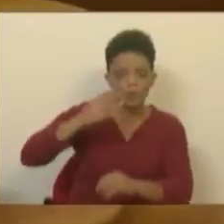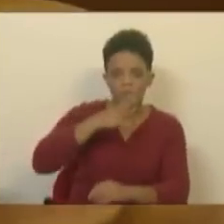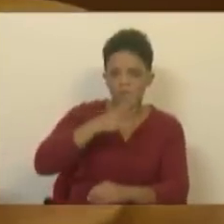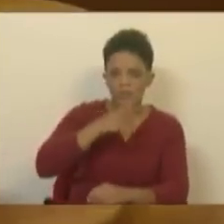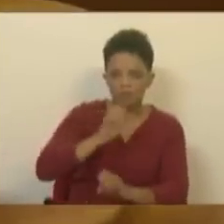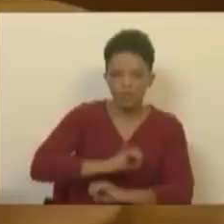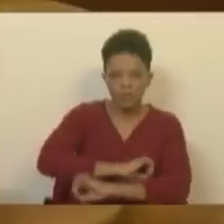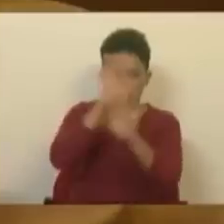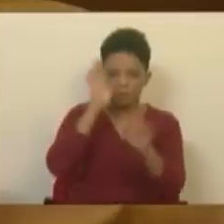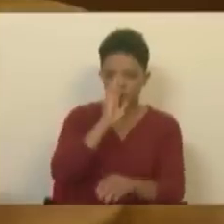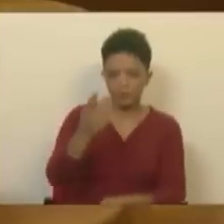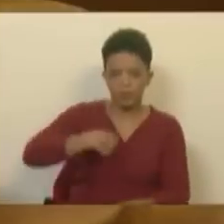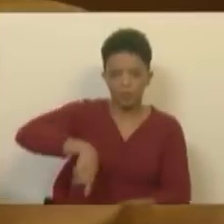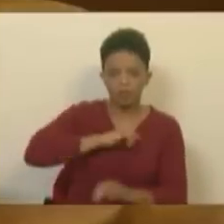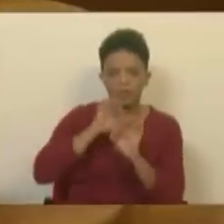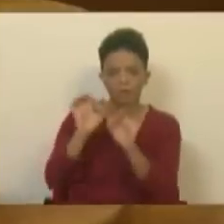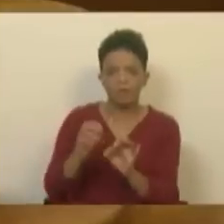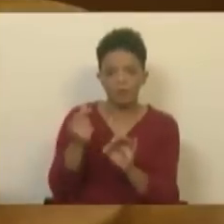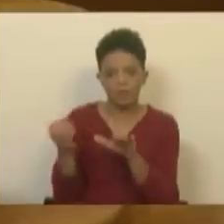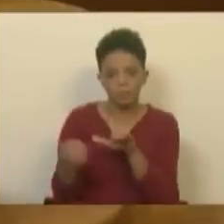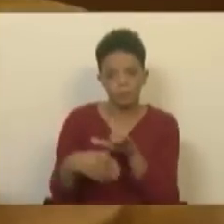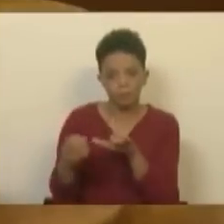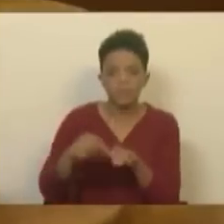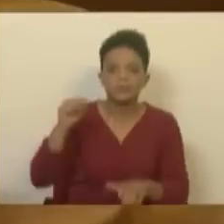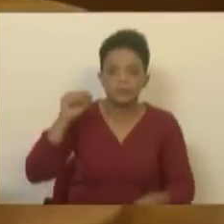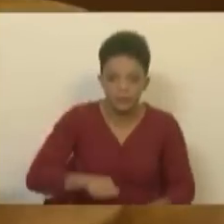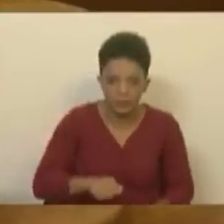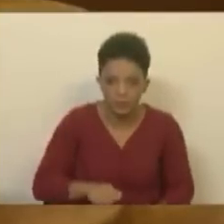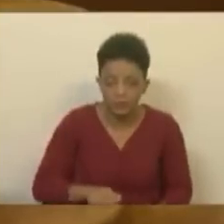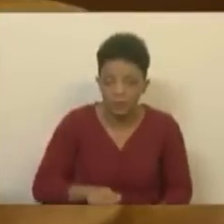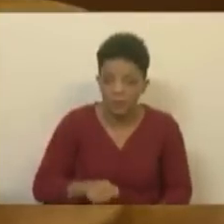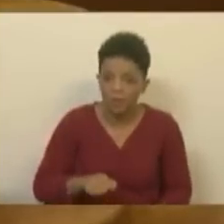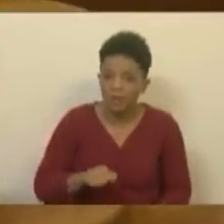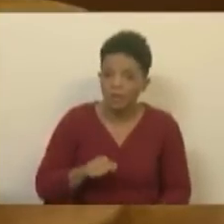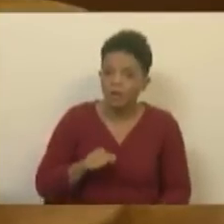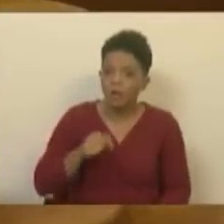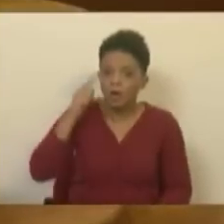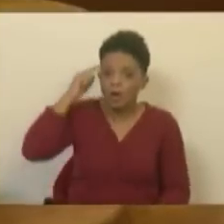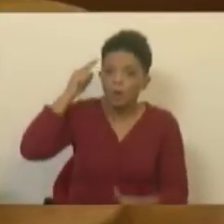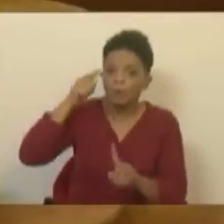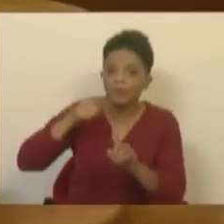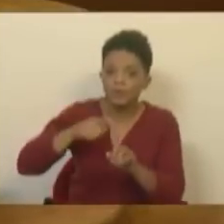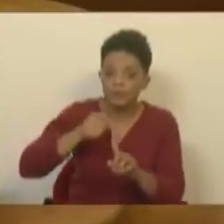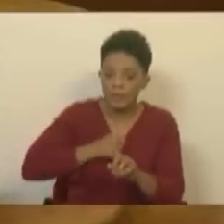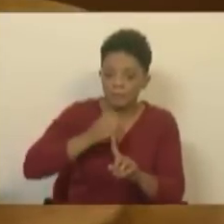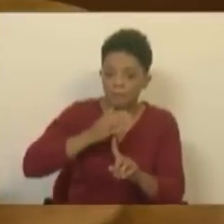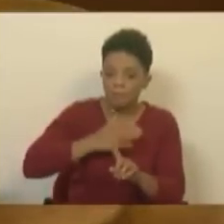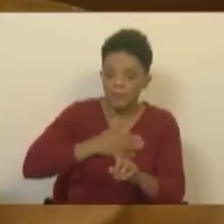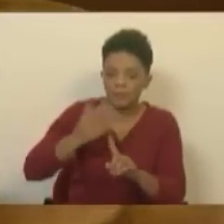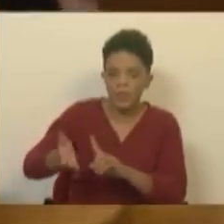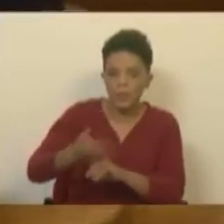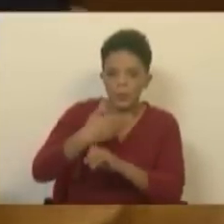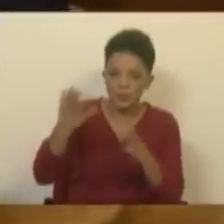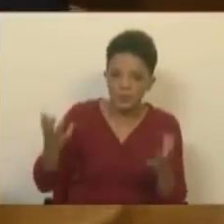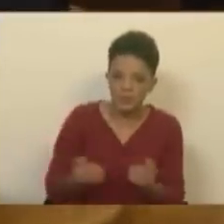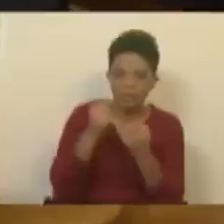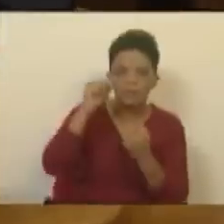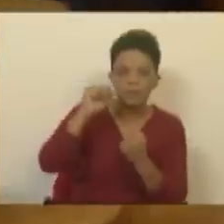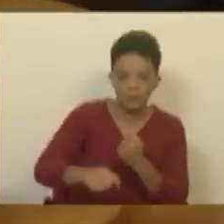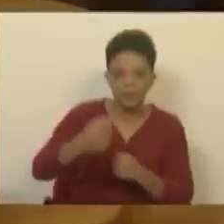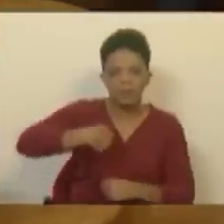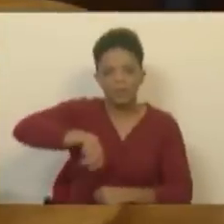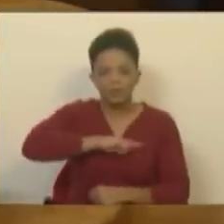Claros somos a favor dessa injeção de Capital sim para salvar uma empresa de bandeira sim para que